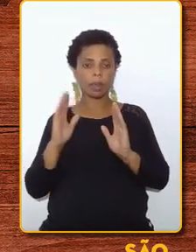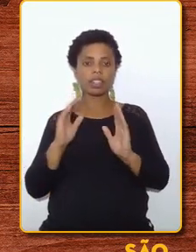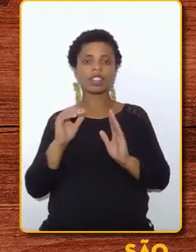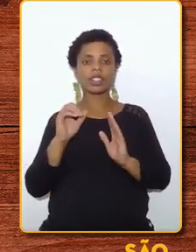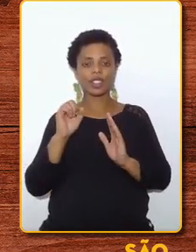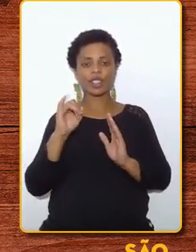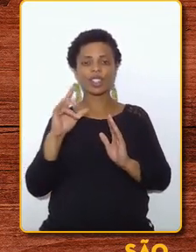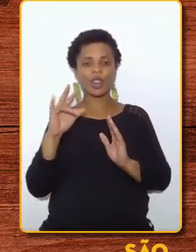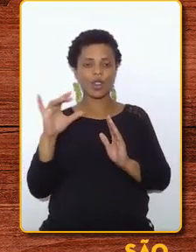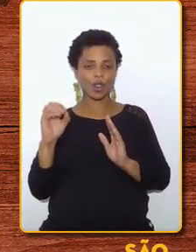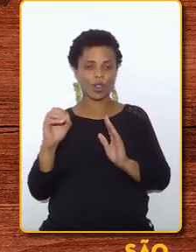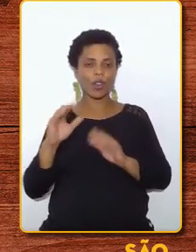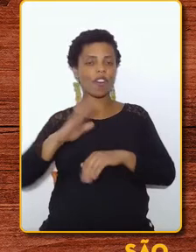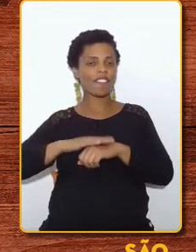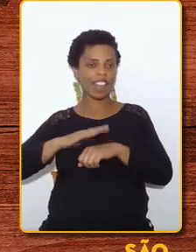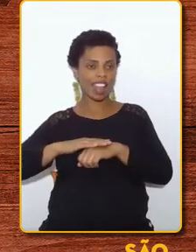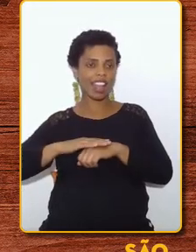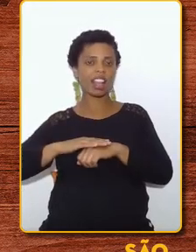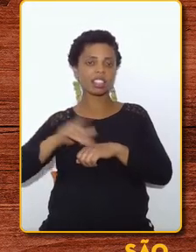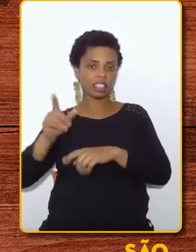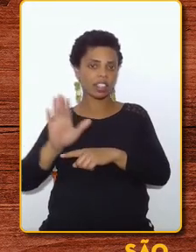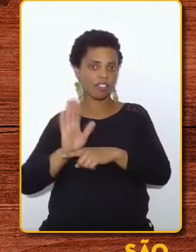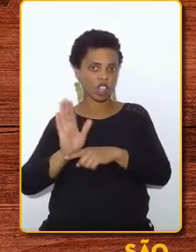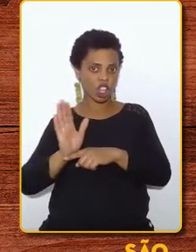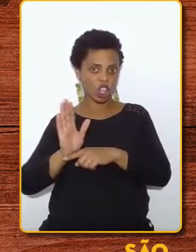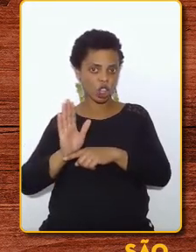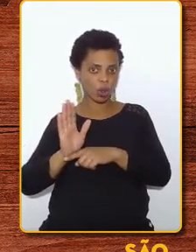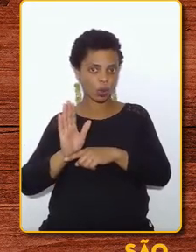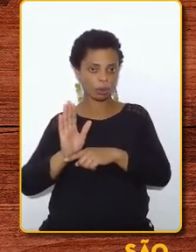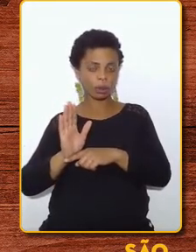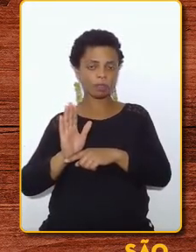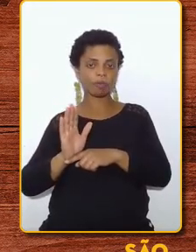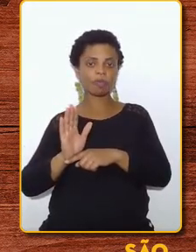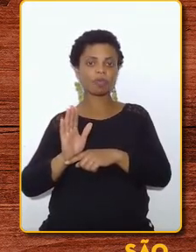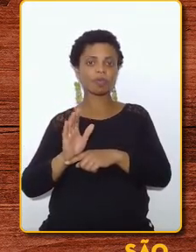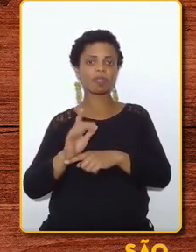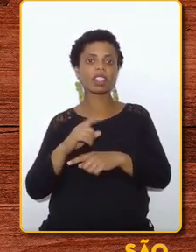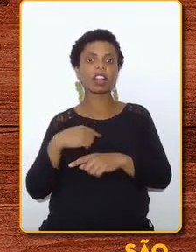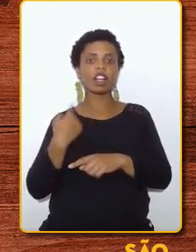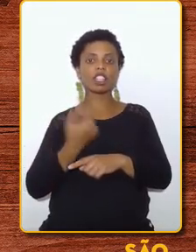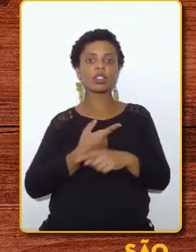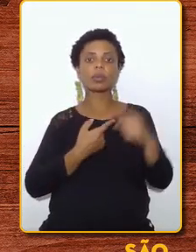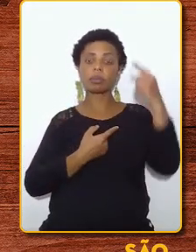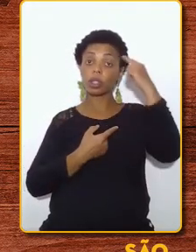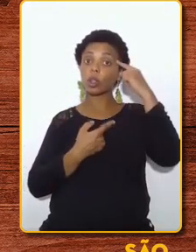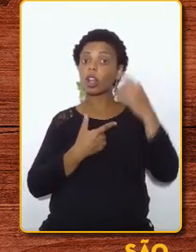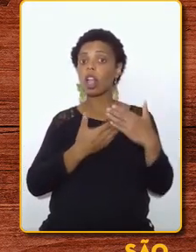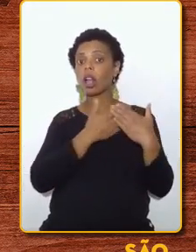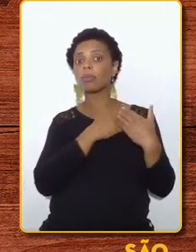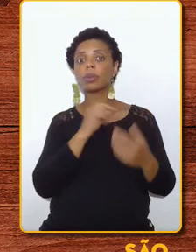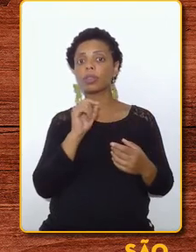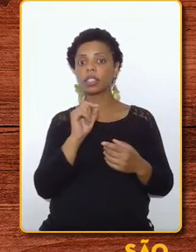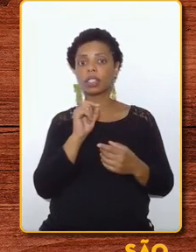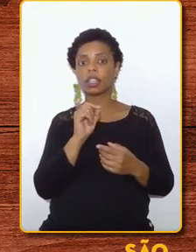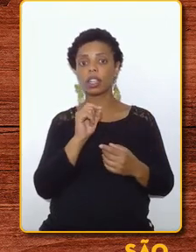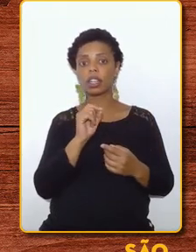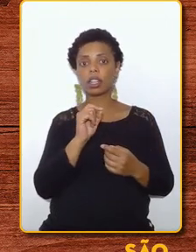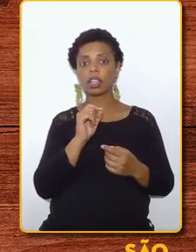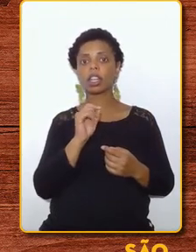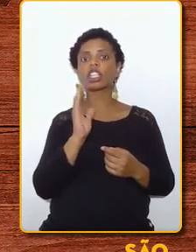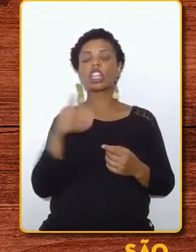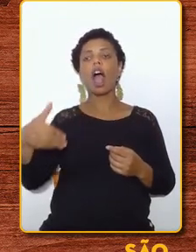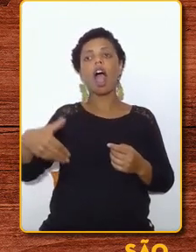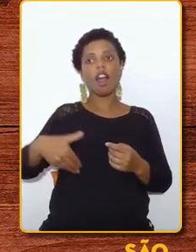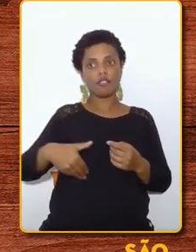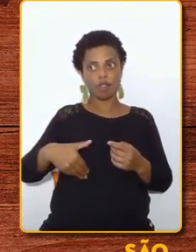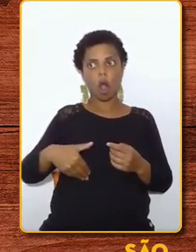escreveu, produziu o filme, a gente tinha se colocado como tarefa, né? A gente tinha superado a fome, qual era o próximo